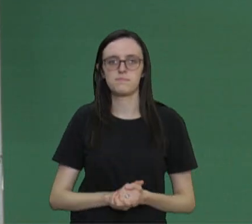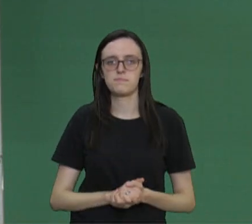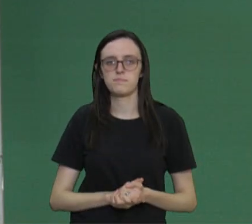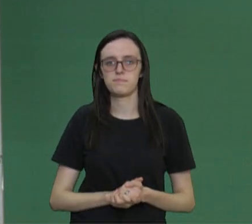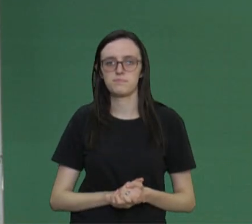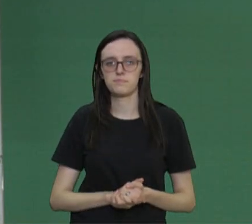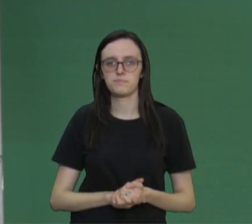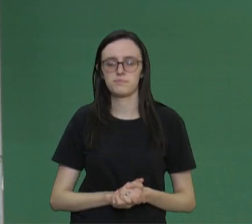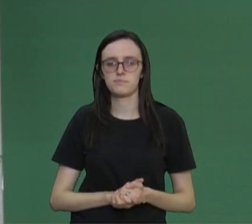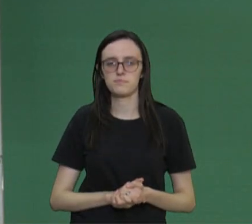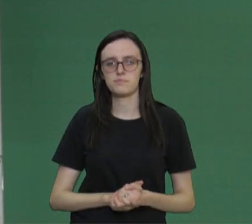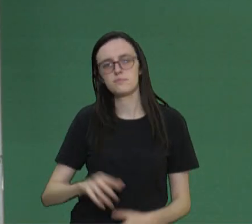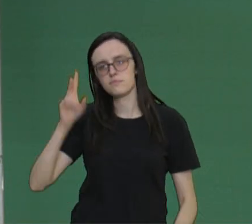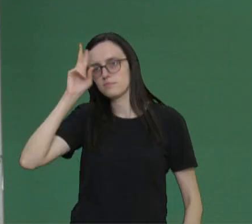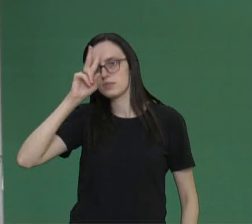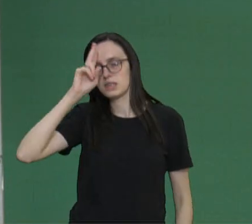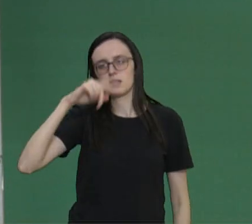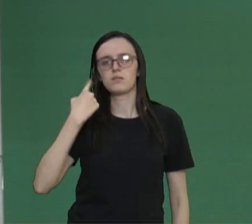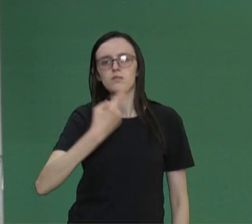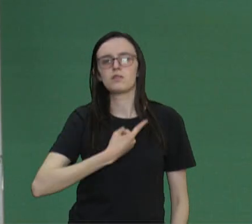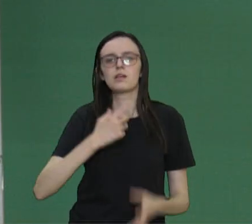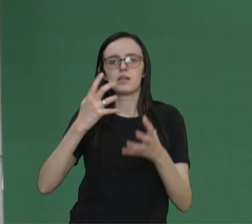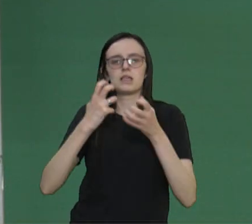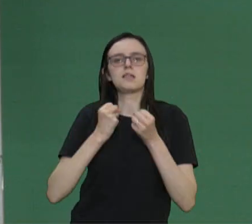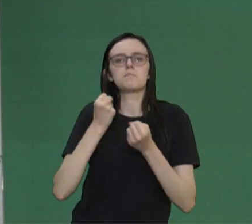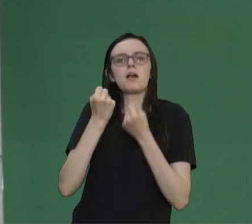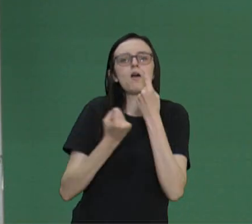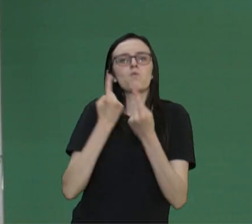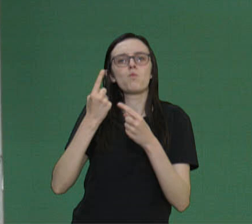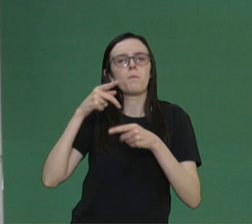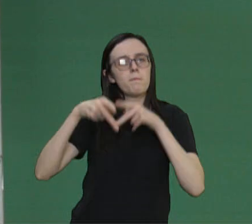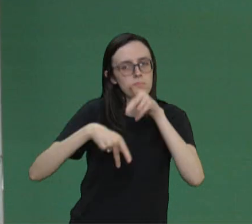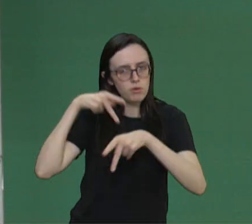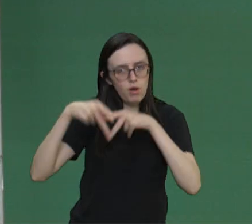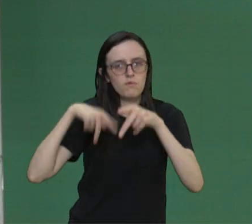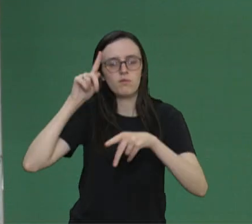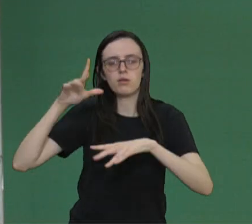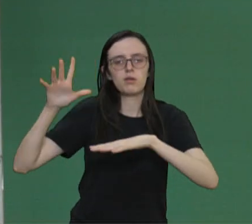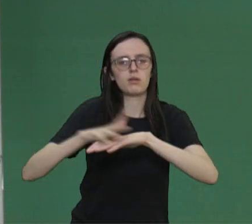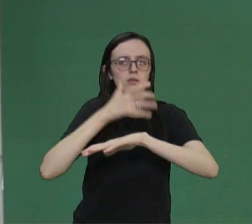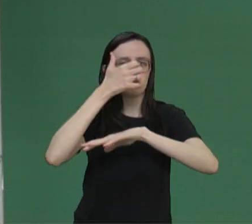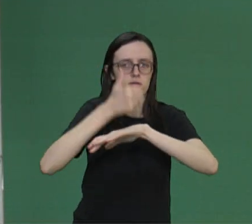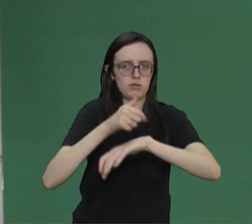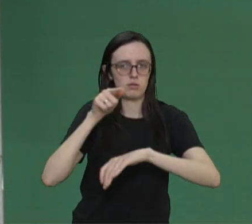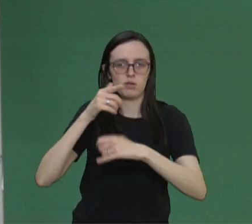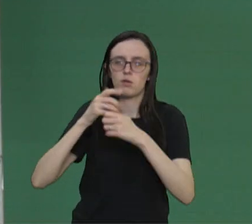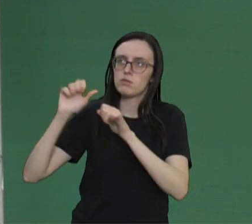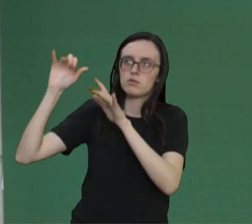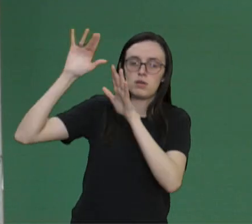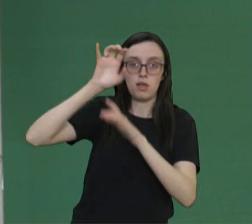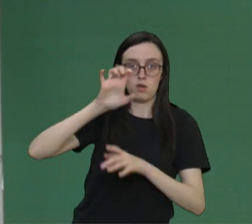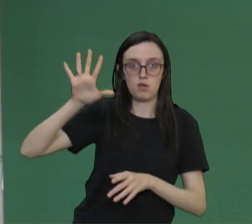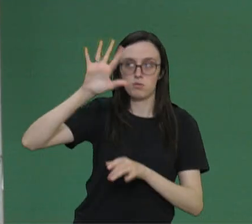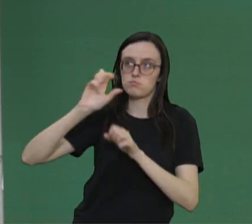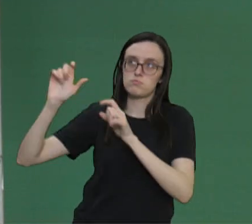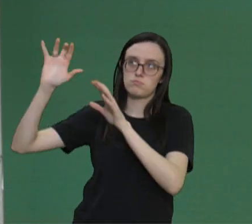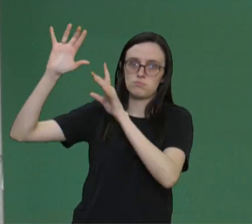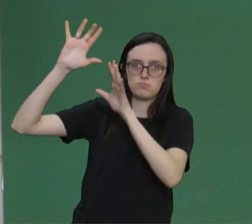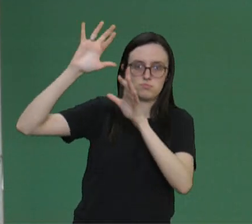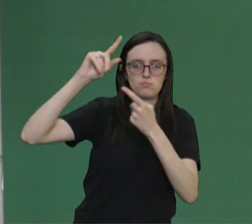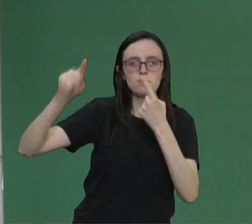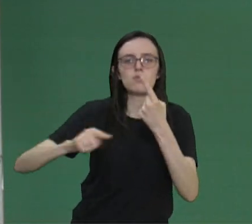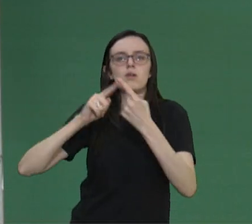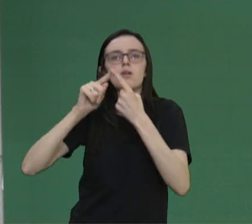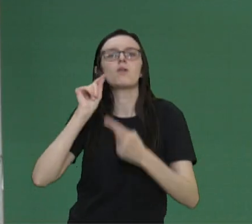Lembra que nós recebemos aqui alguns povos, né, os colonizadores que estavam vindo da Europa com a